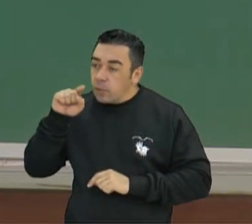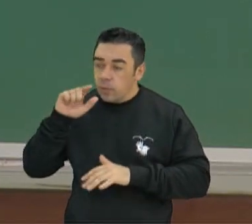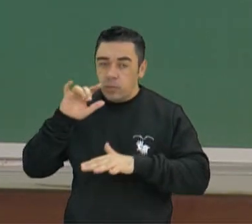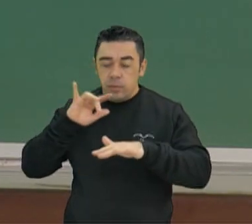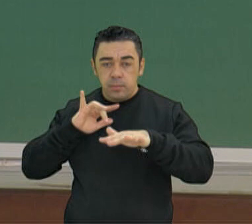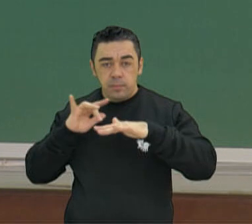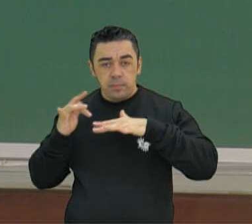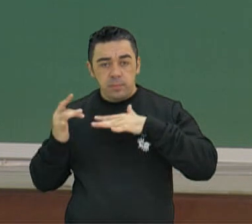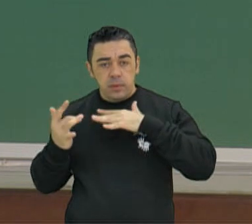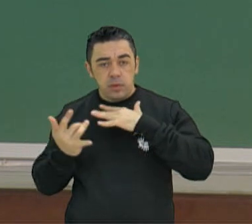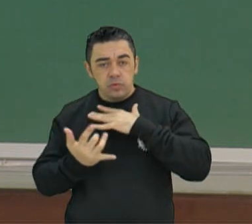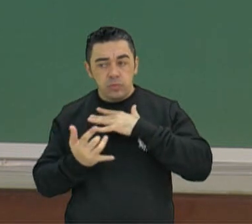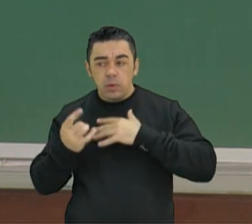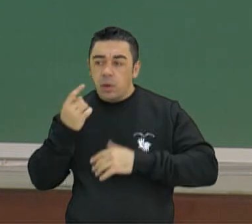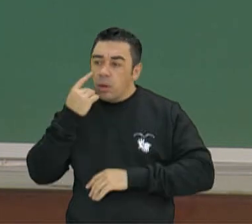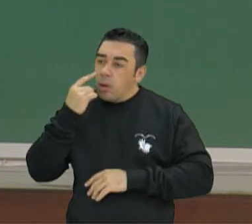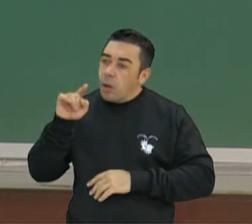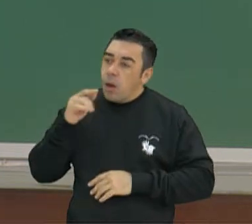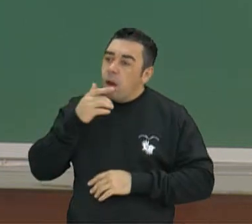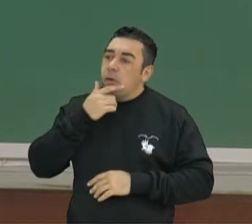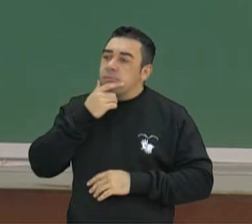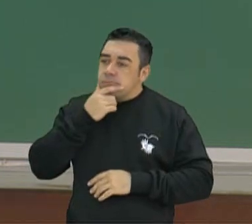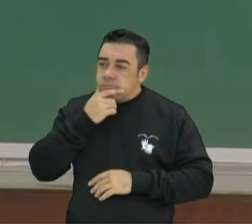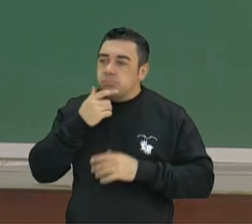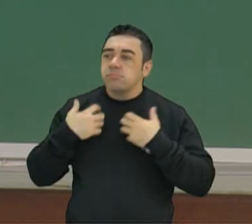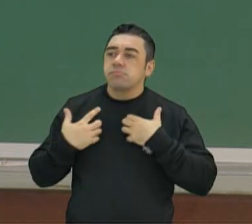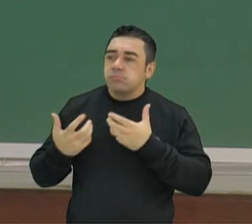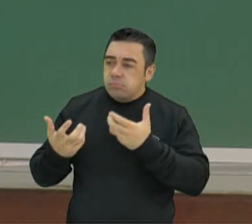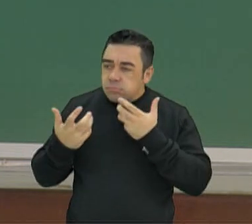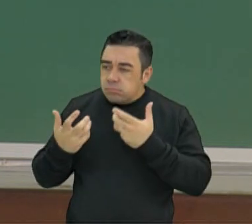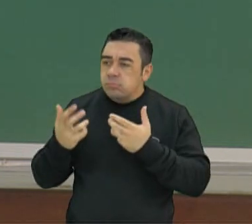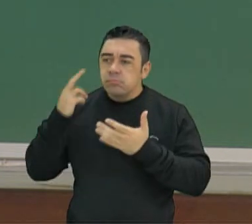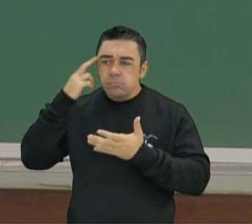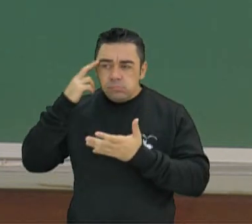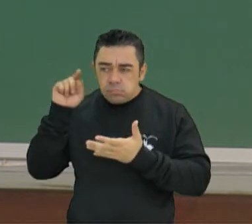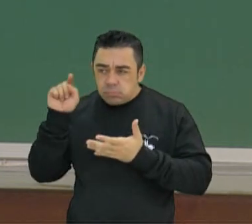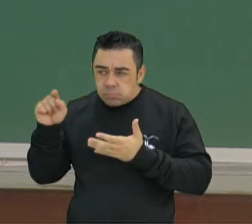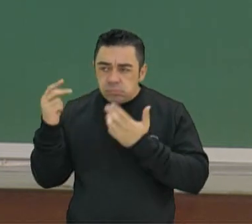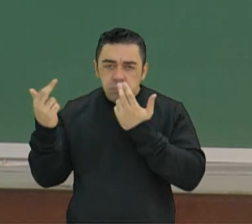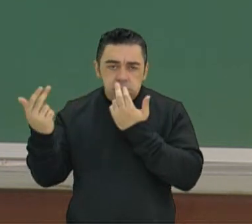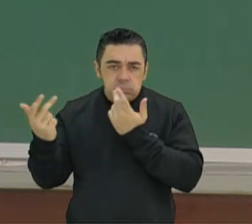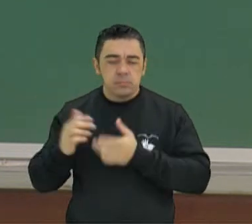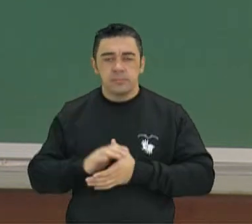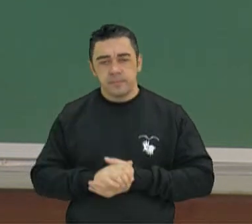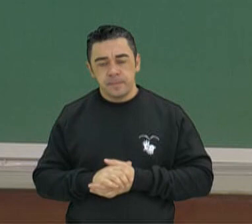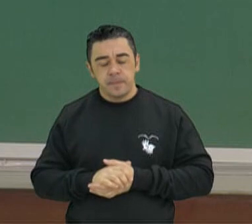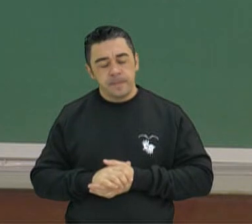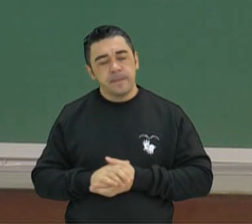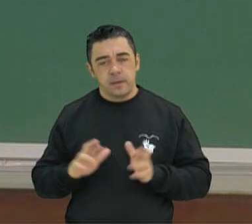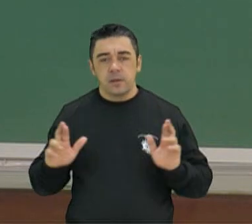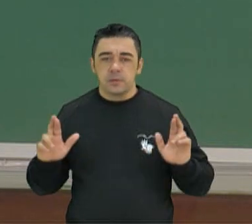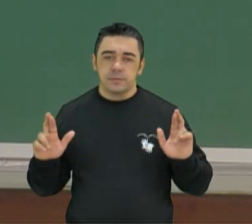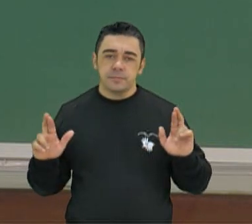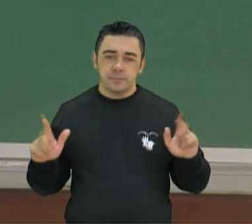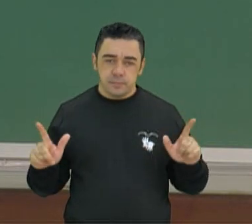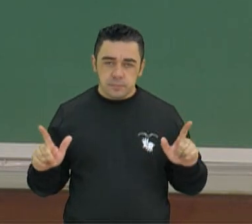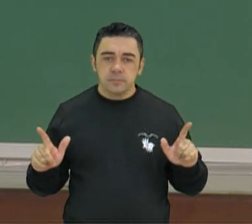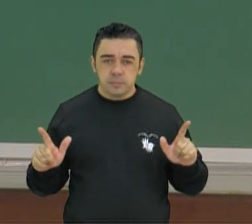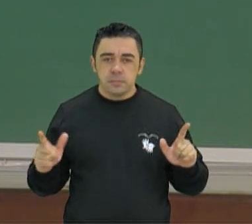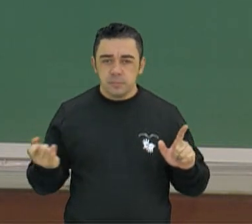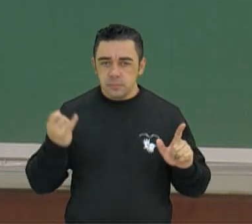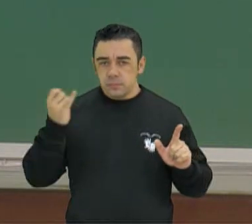mídias, pela indústria, que nós devemos seguir, nós devemos querer alcançar. Então, existe essa diferenciação que é